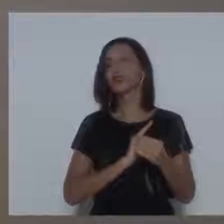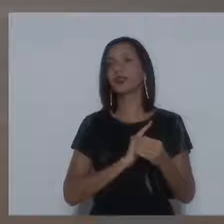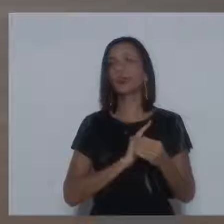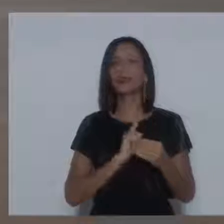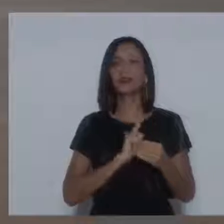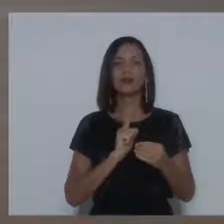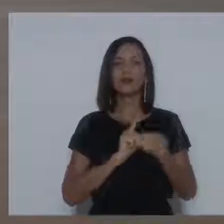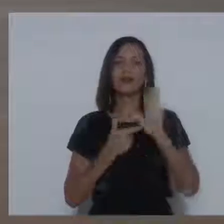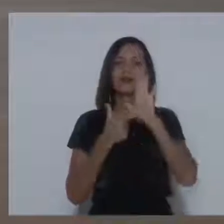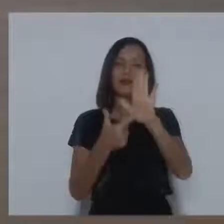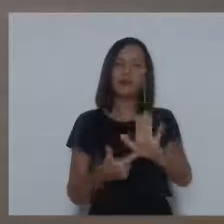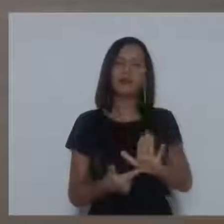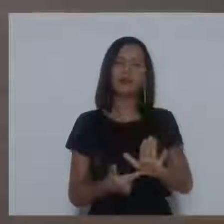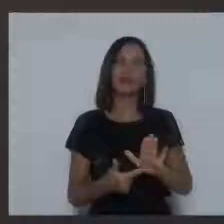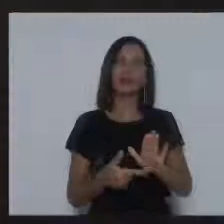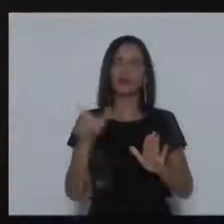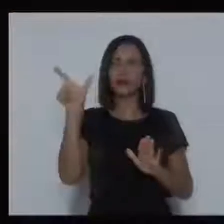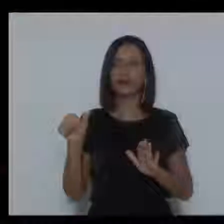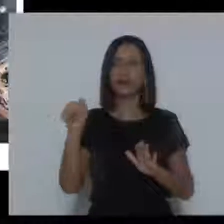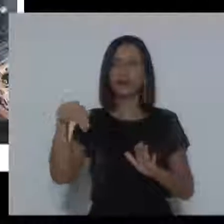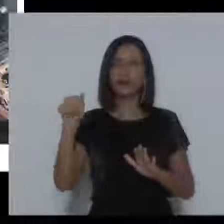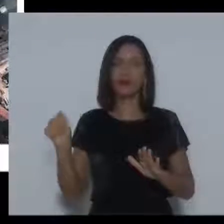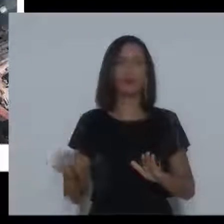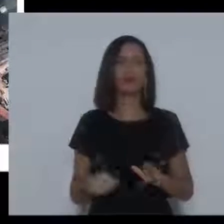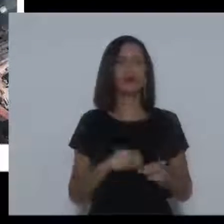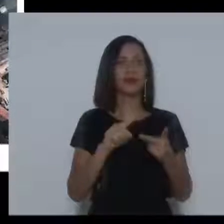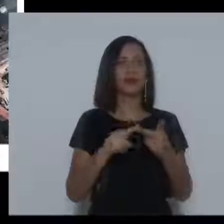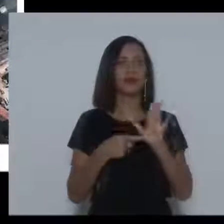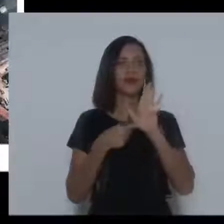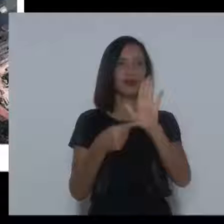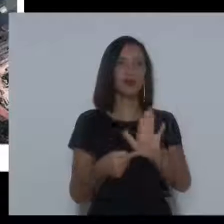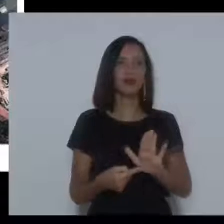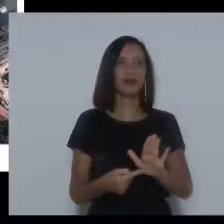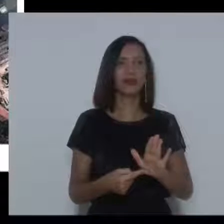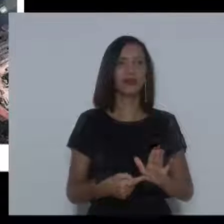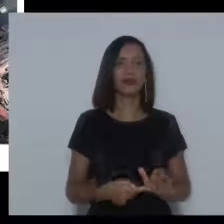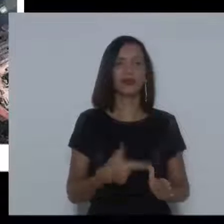uma indicação em 2013, incluindo, coloquei uma foto ali